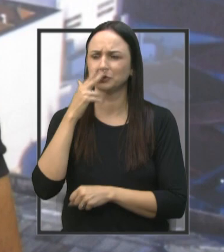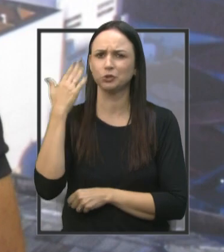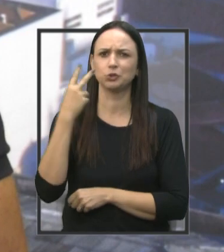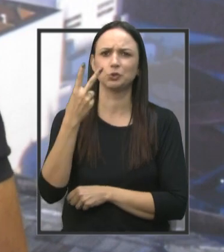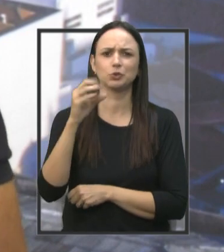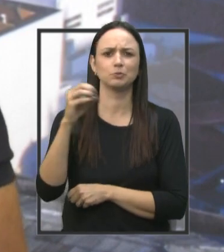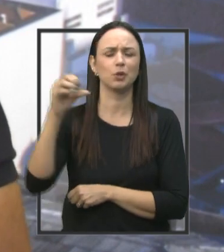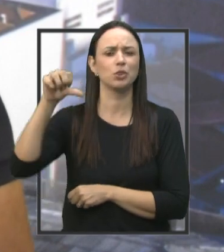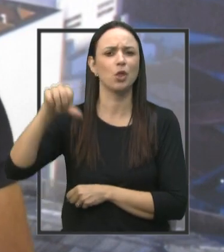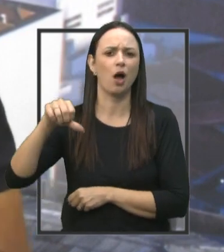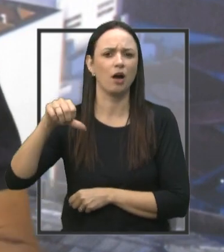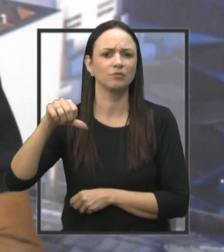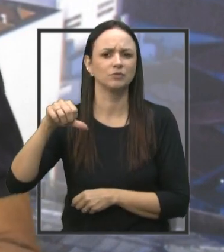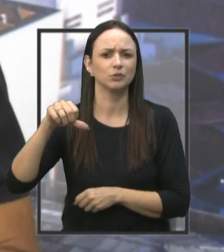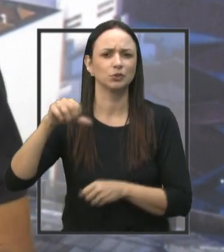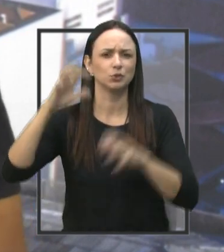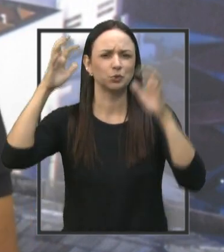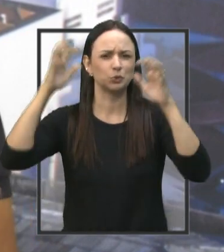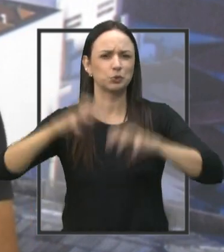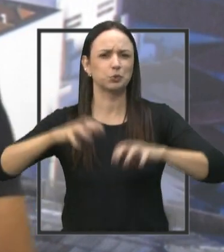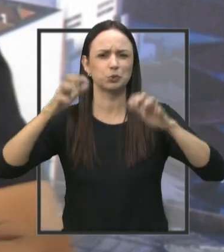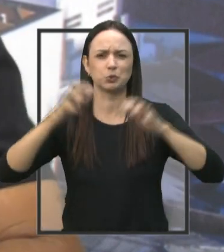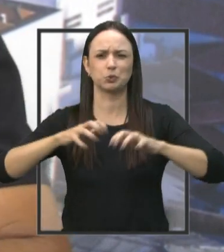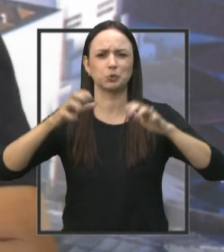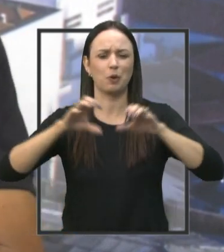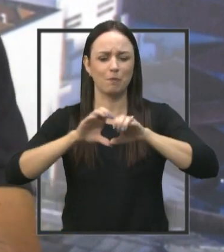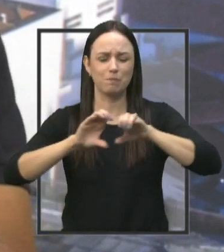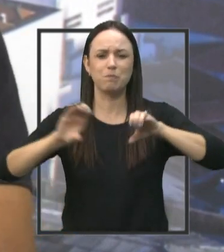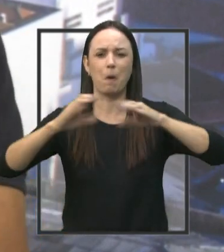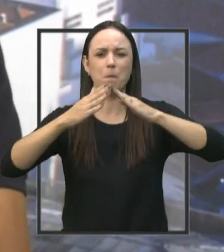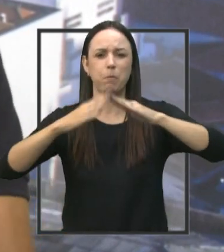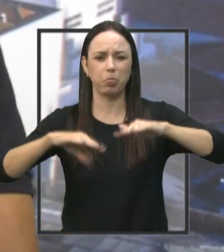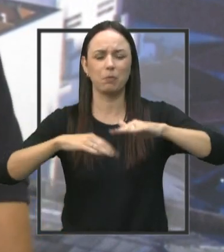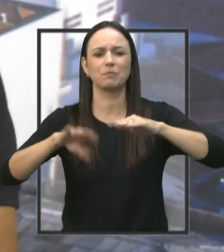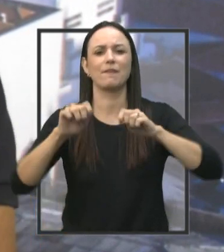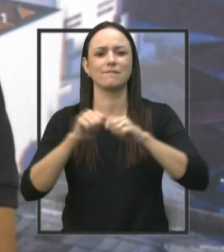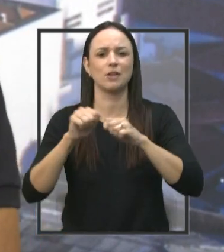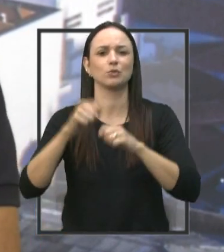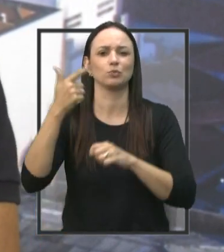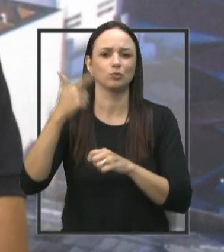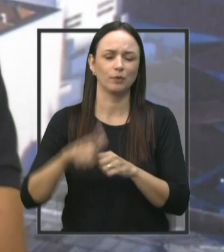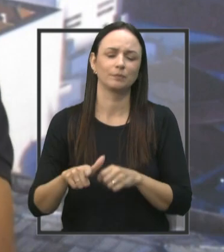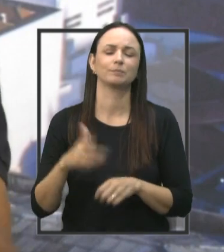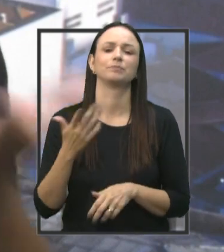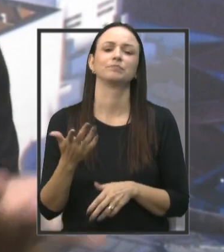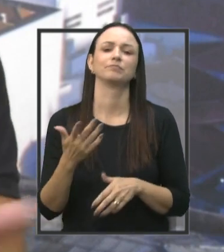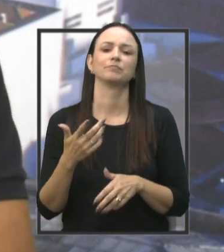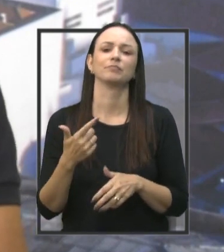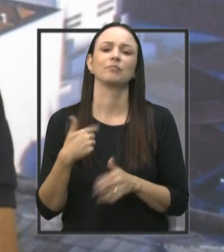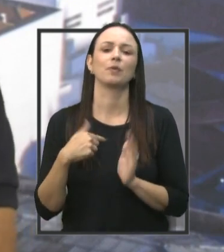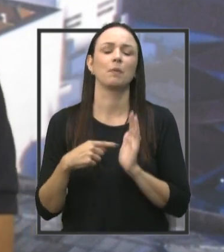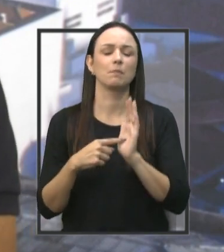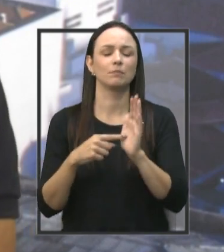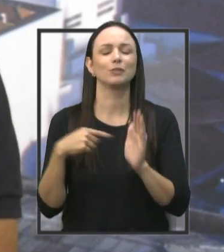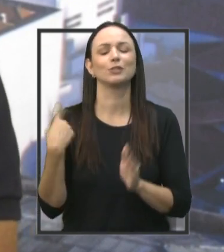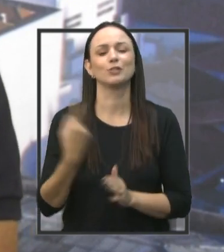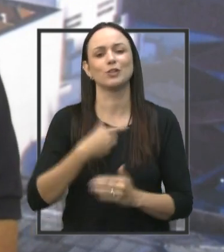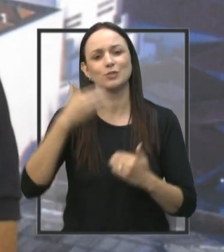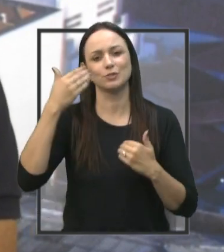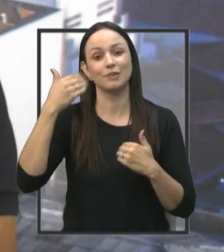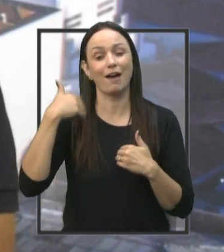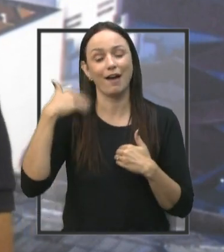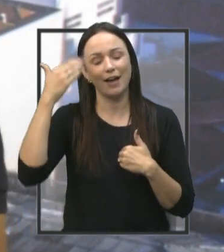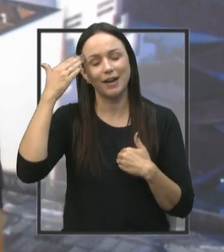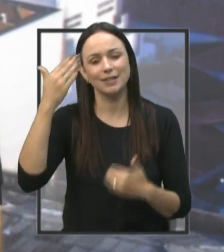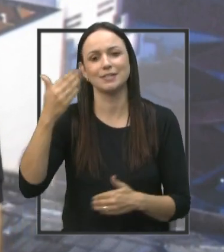desde 2009, que uma chuva tinha levado os tubos lá, foi refeita, né? Então aqui expressamos o nosso